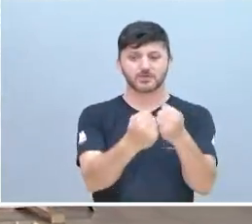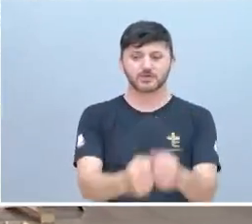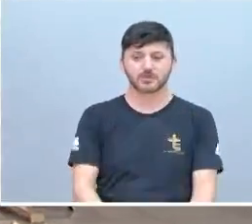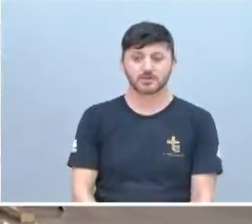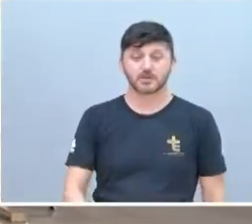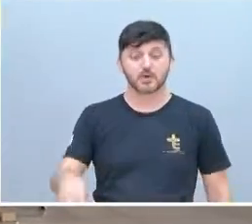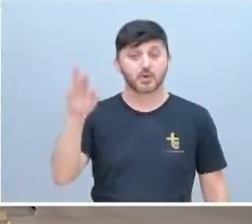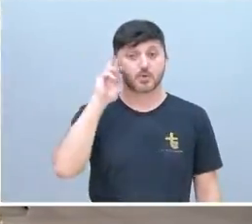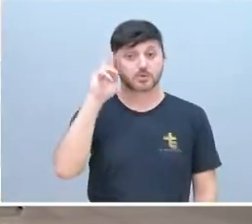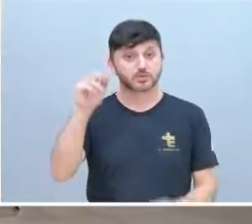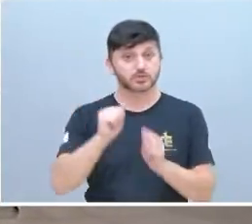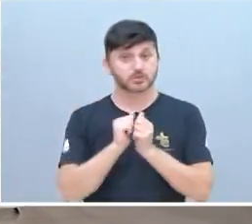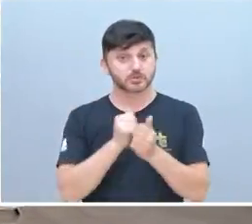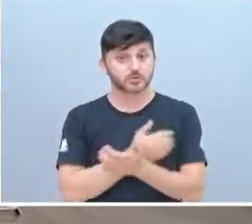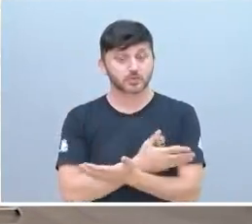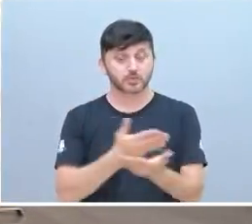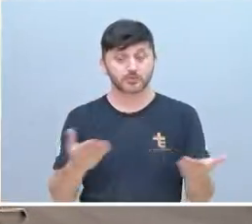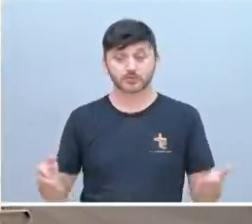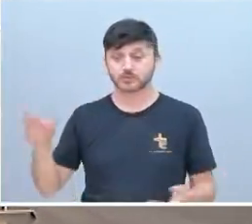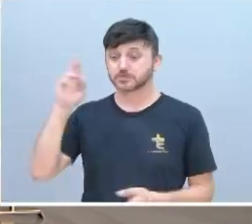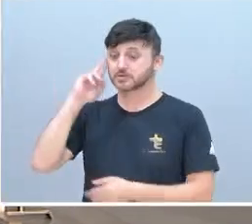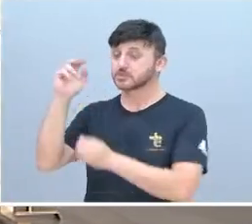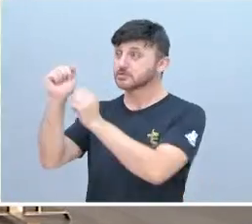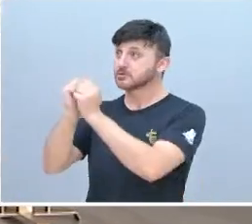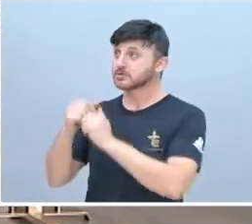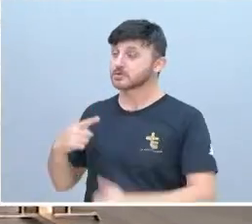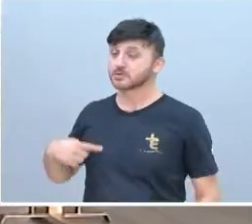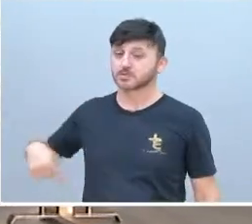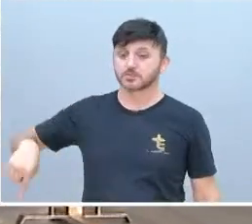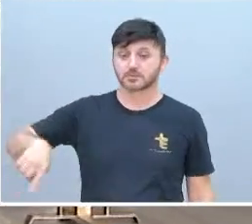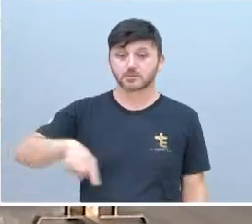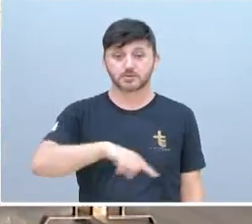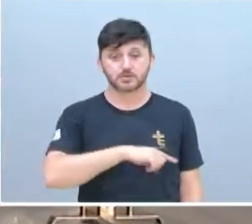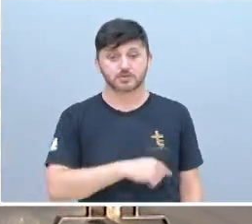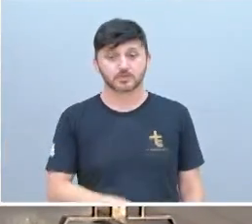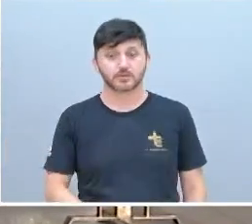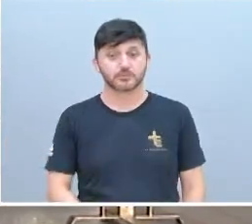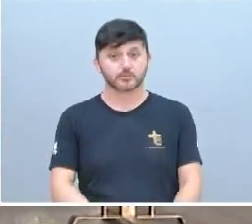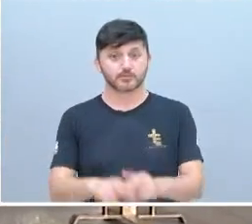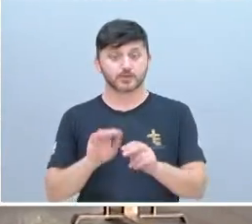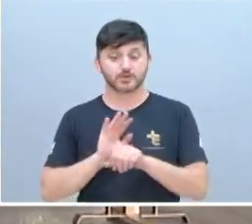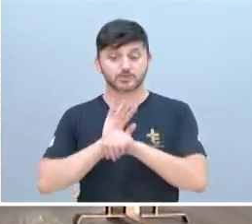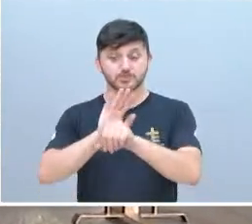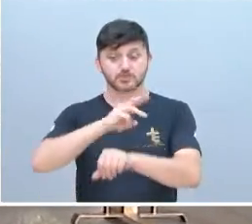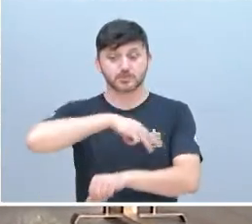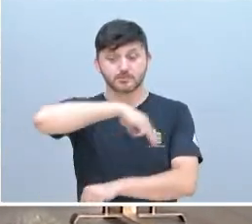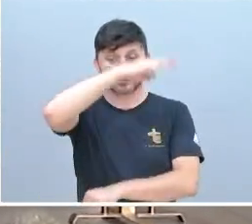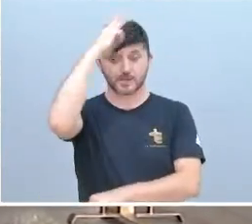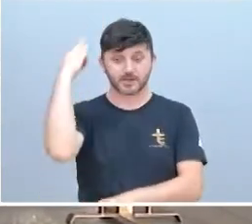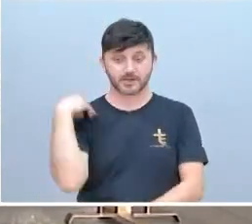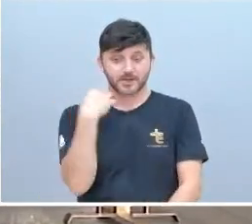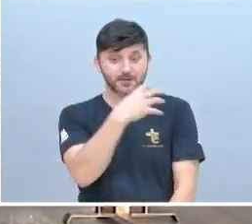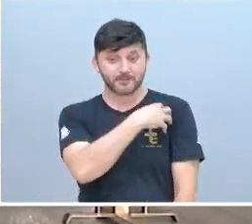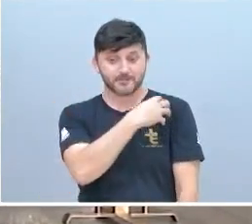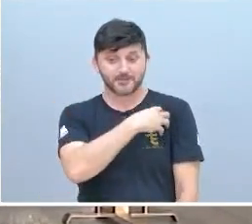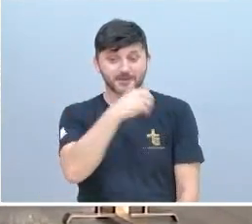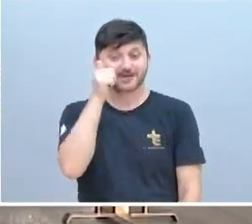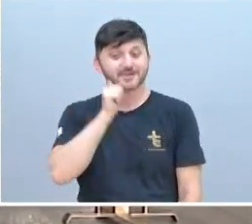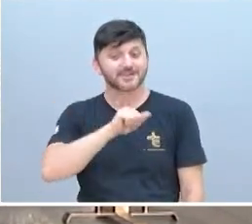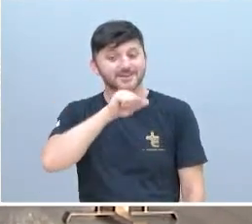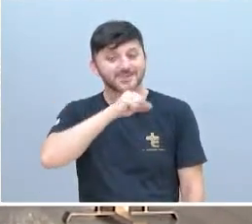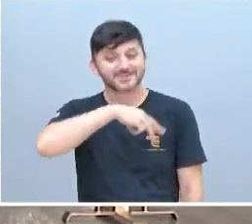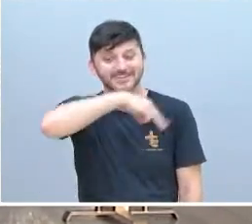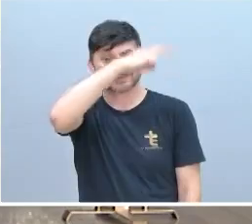Senhor esteja convosco. Ele está no meio de nós. Por intercessão da minha madrinha, Nossa Senhora do